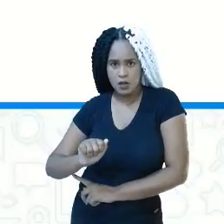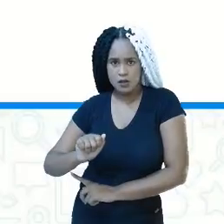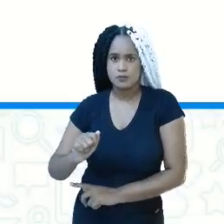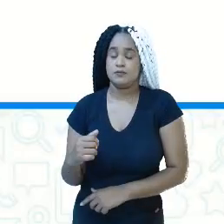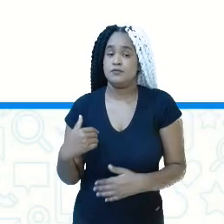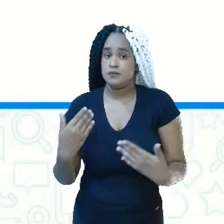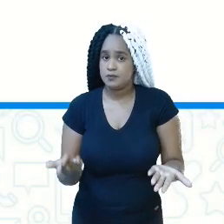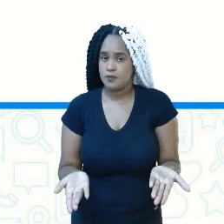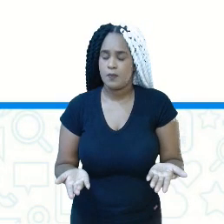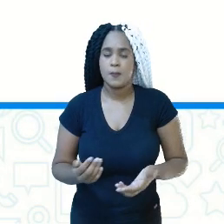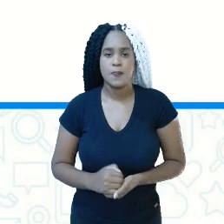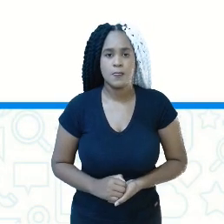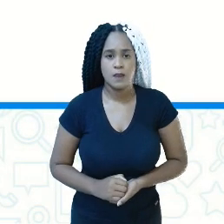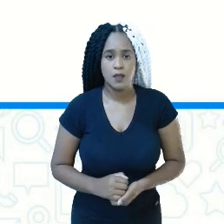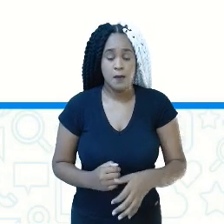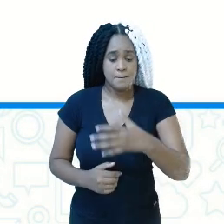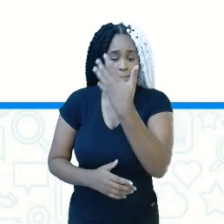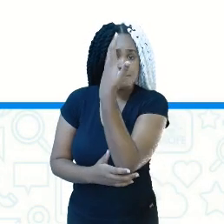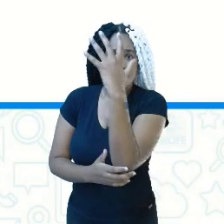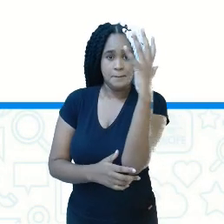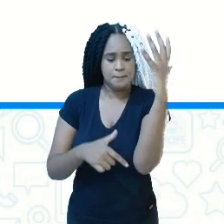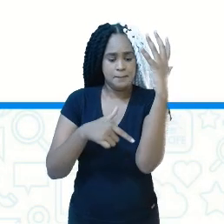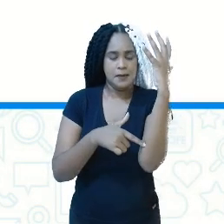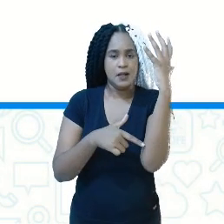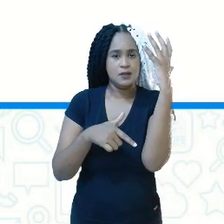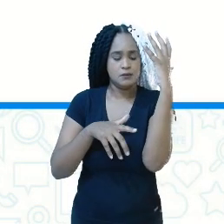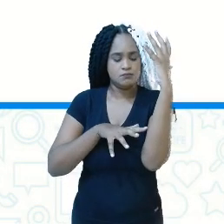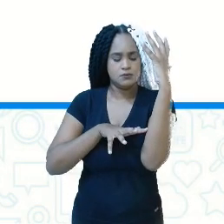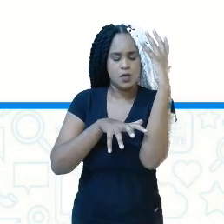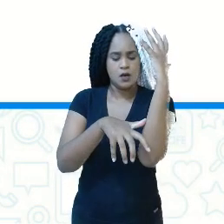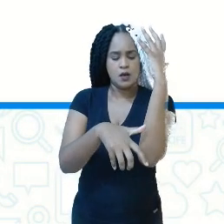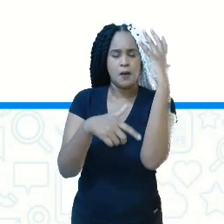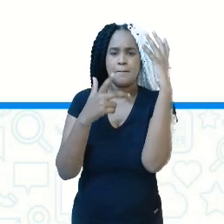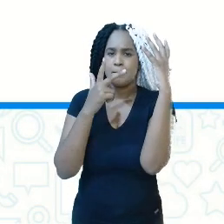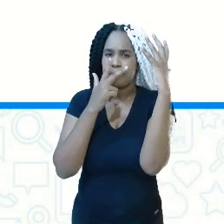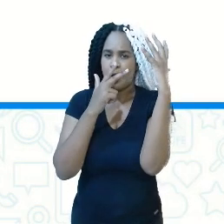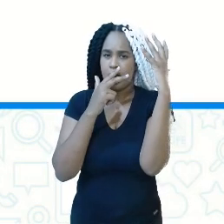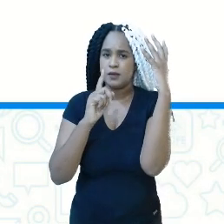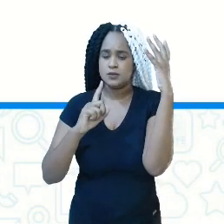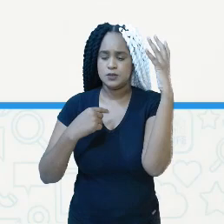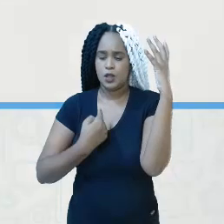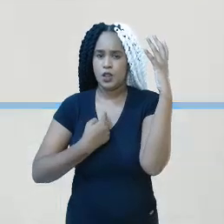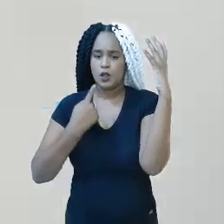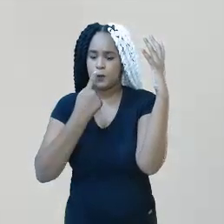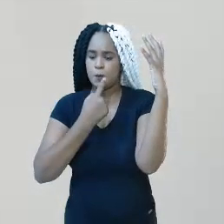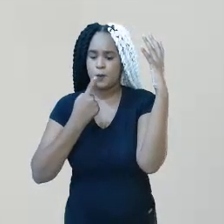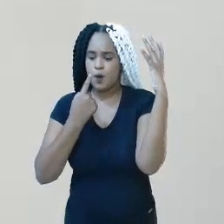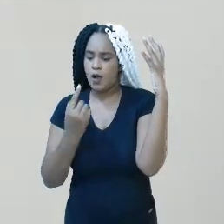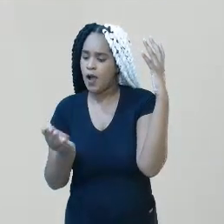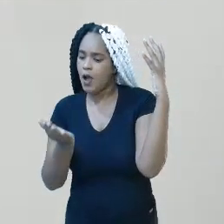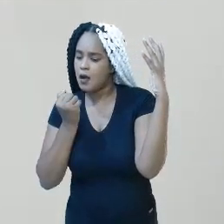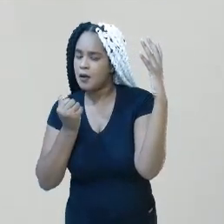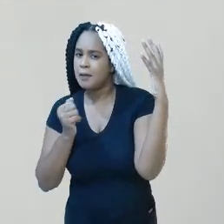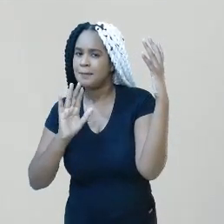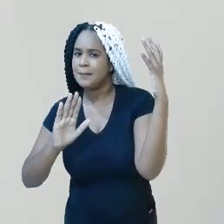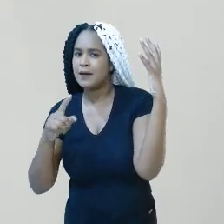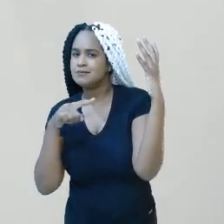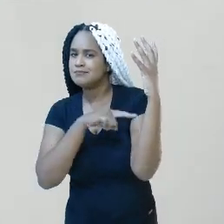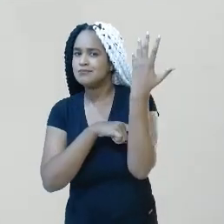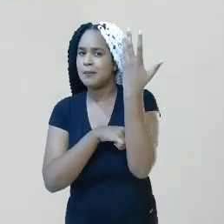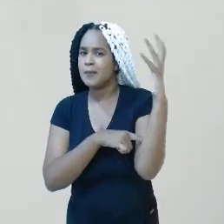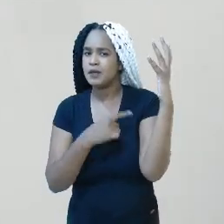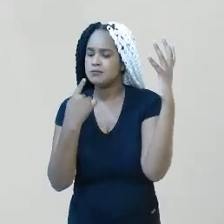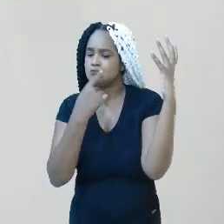Como eu falei para vocês, a parte da planta que mais se parece com uma boca seria a raiz. Então,